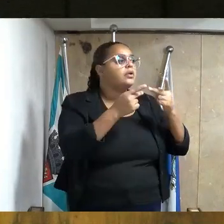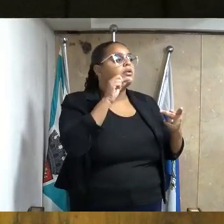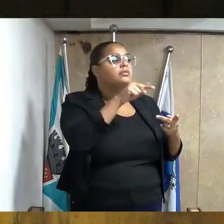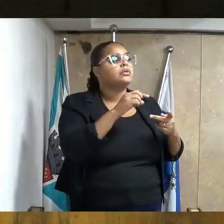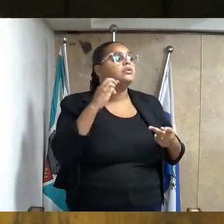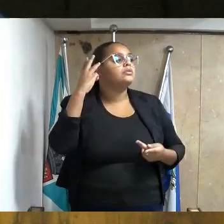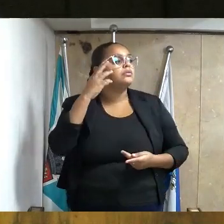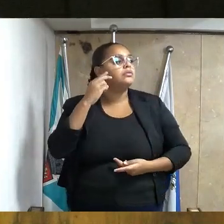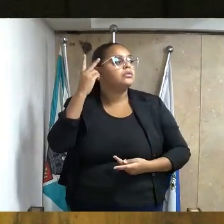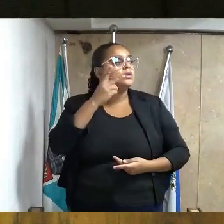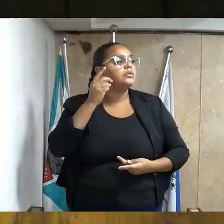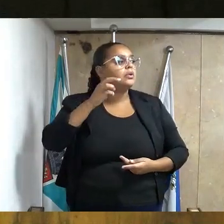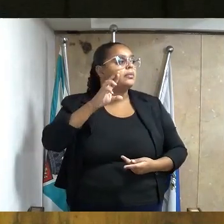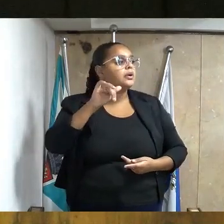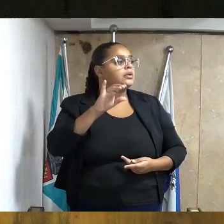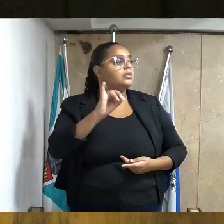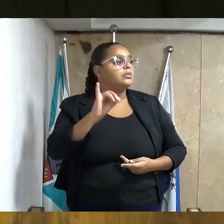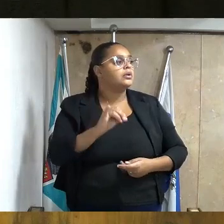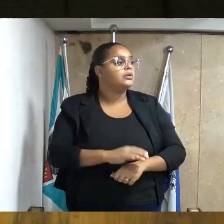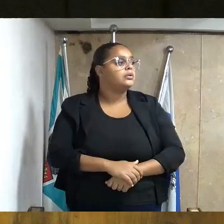Marquinho, aí.